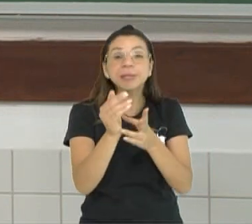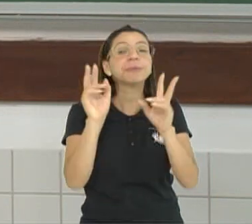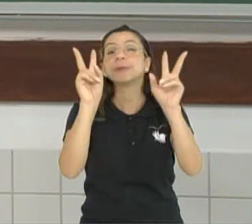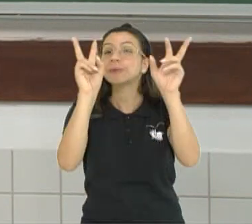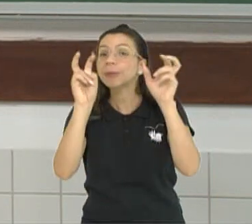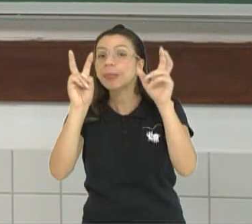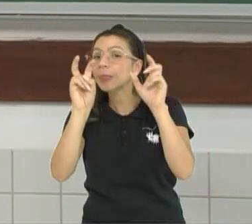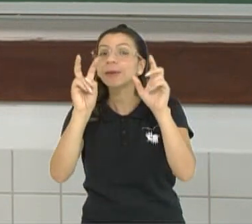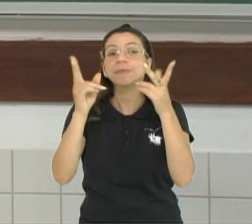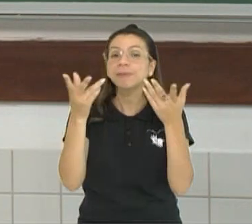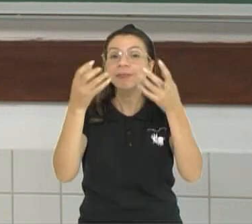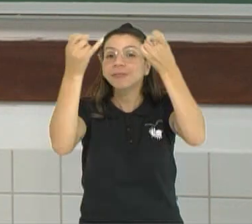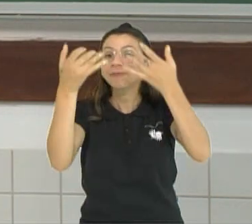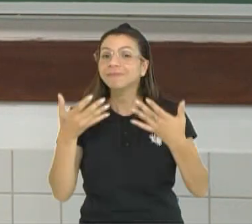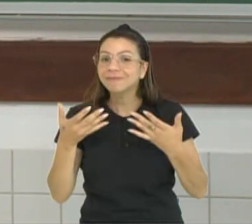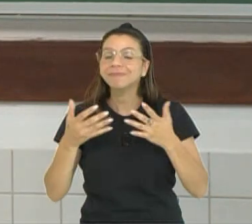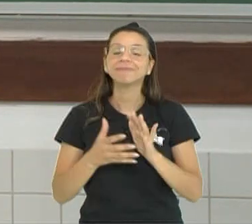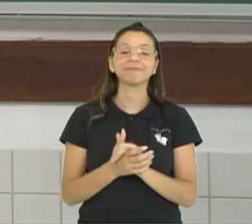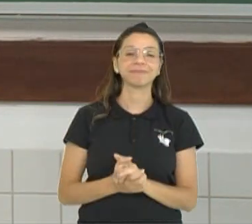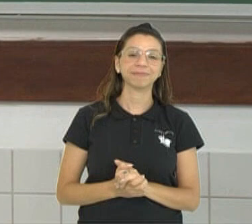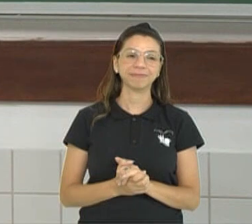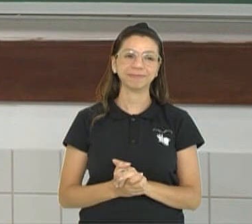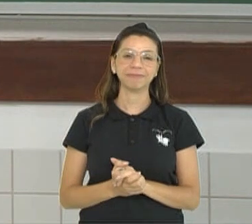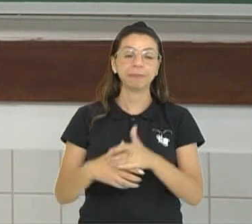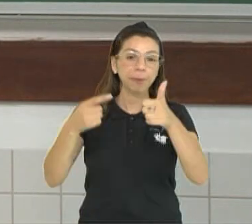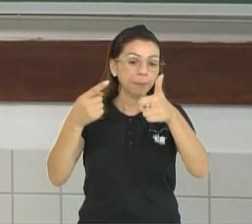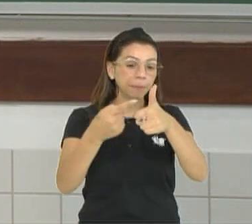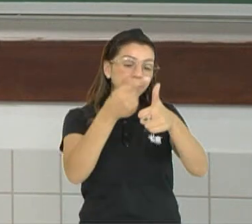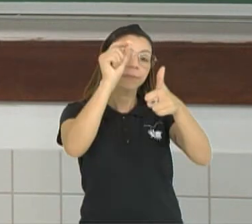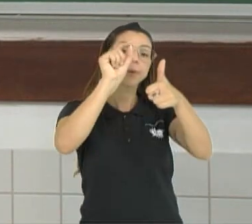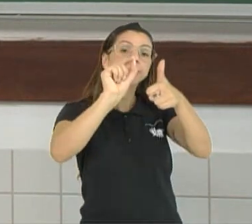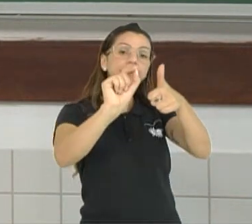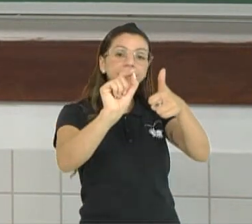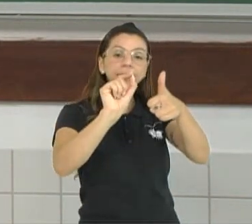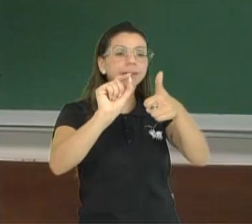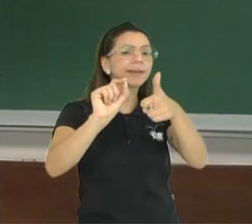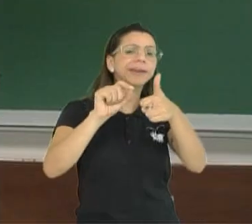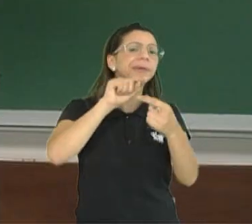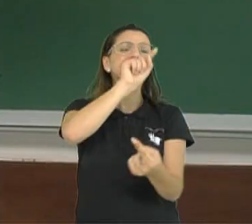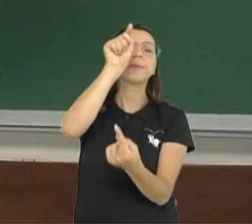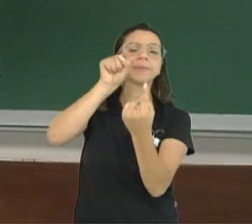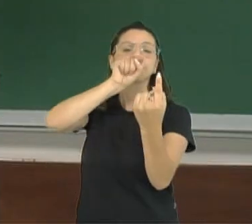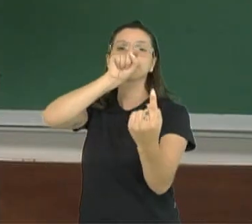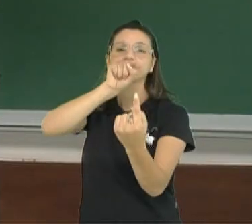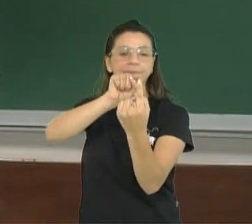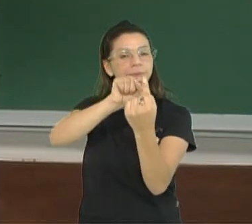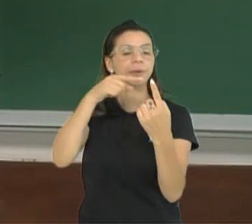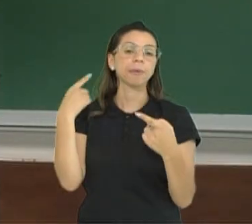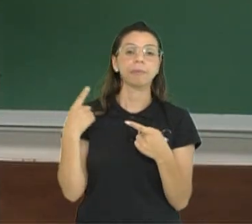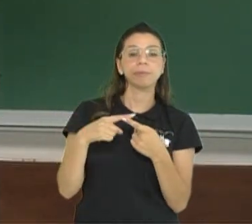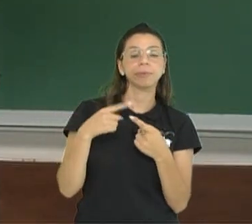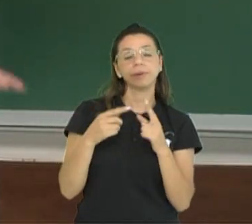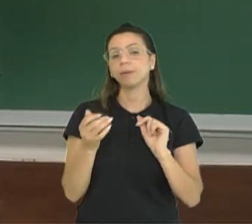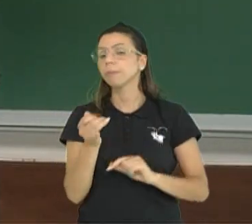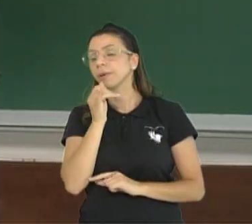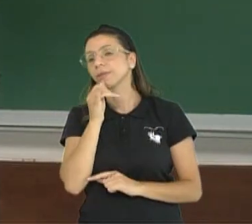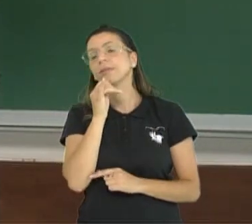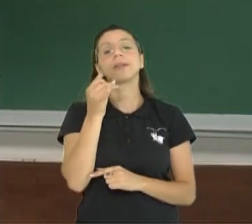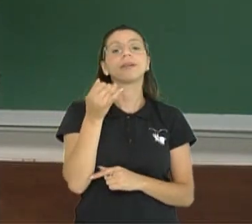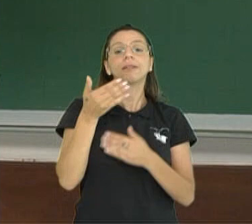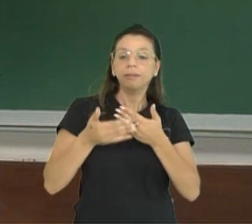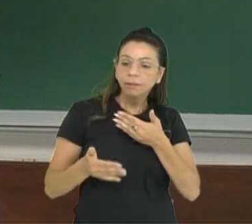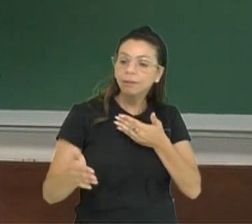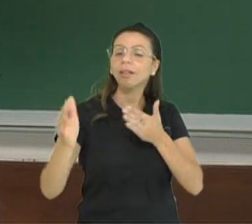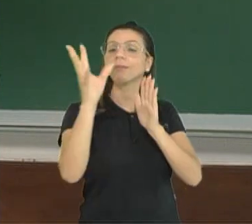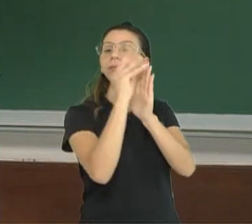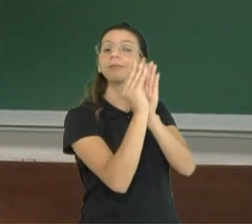assunto tem a nos dizer? Bom, primeiro a gente tem que ver, né, quais são os nossos objetivos. Por que a gente vai estudar esse